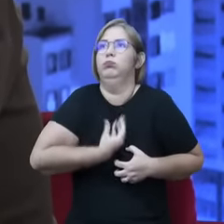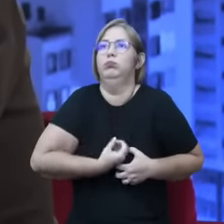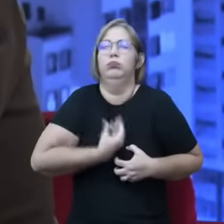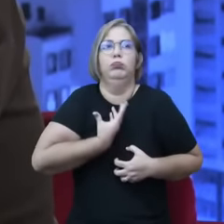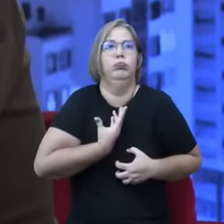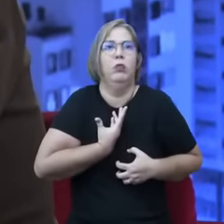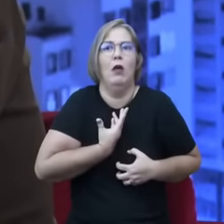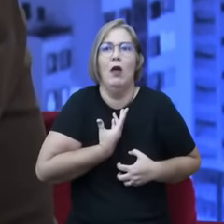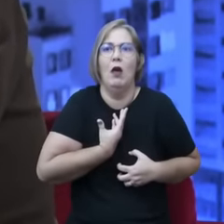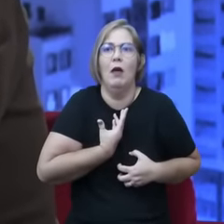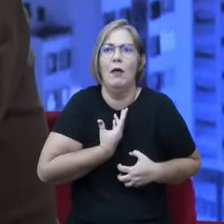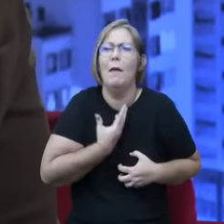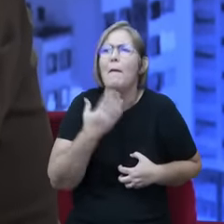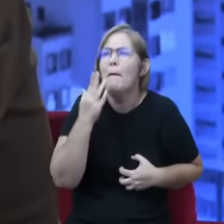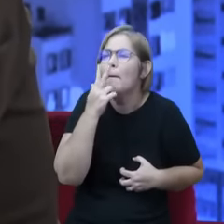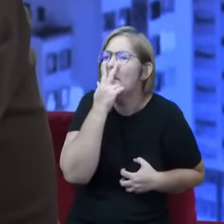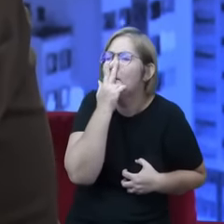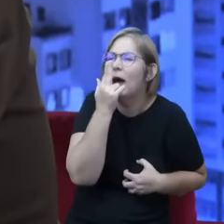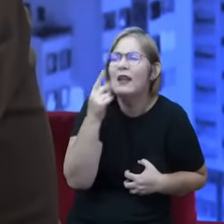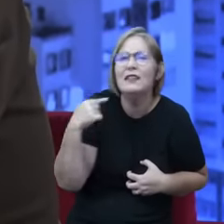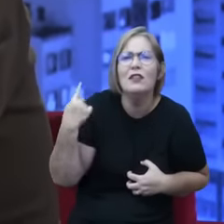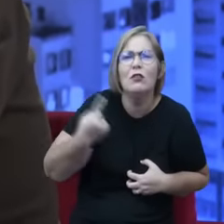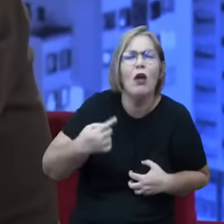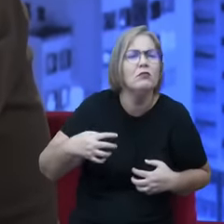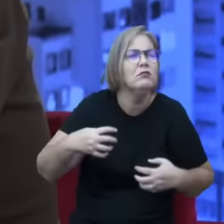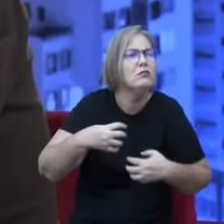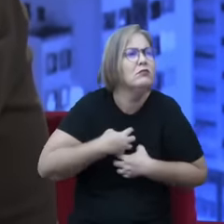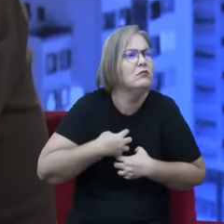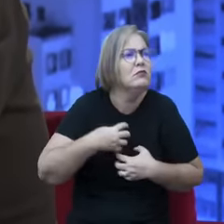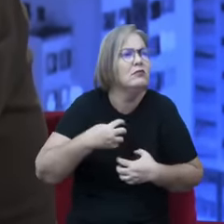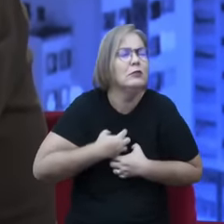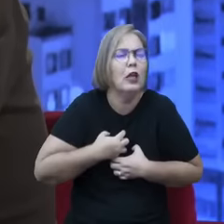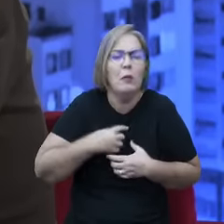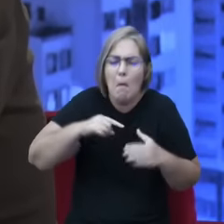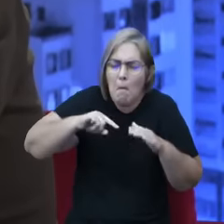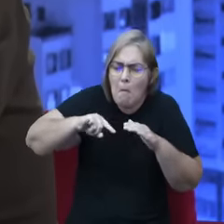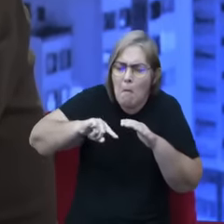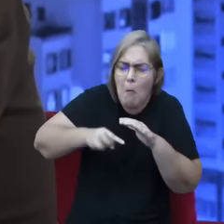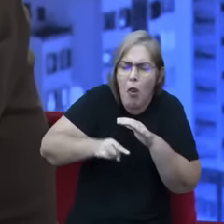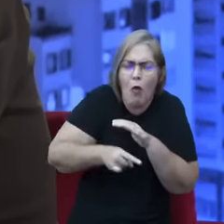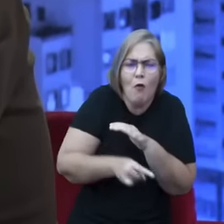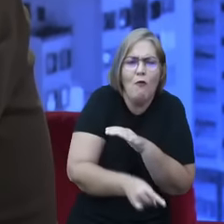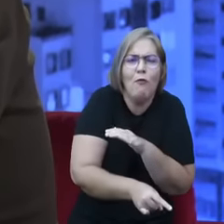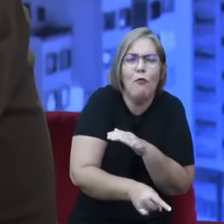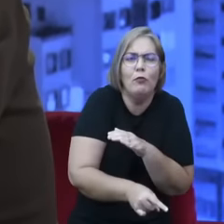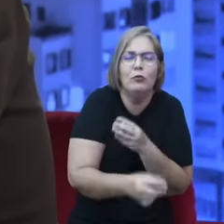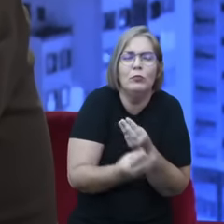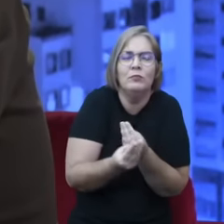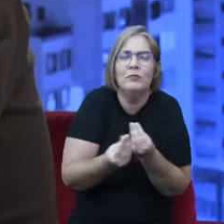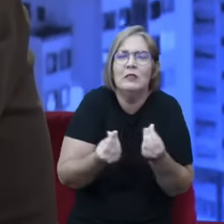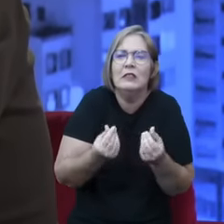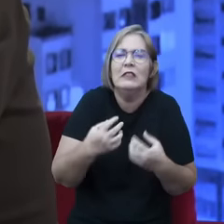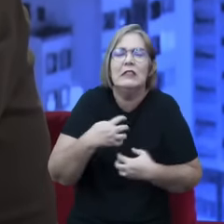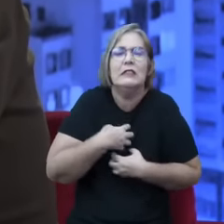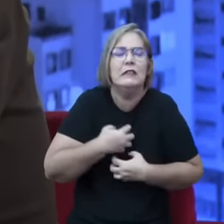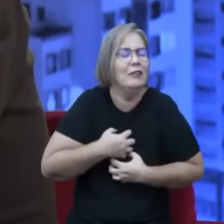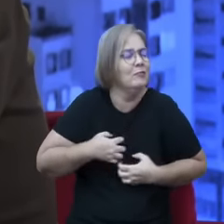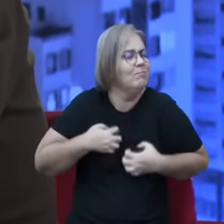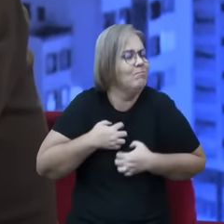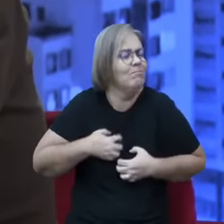crueza da nossa existência lançada do mundo. Então isso causa um desconforto, mas causa ao mesmo tempo uma